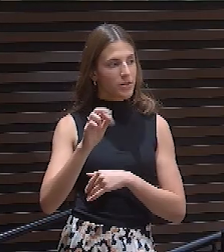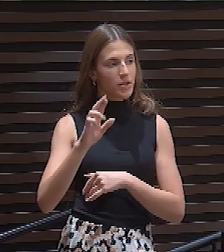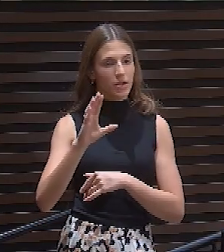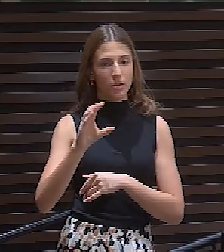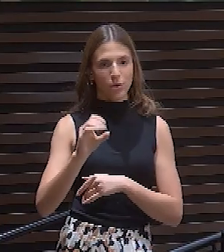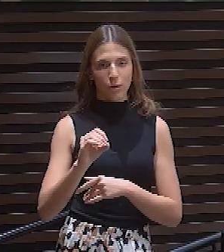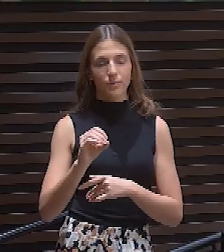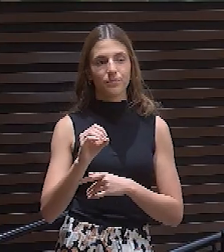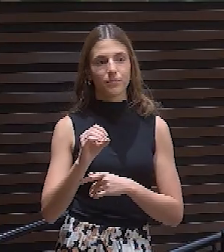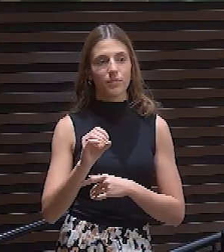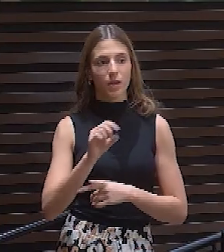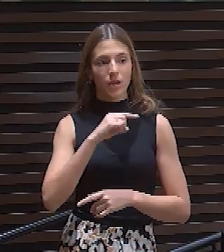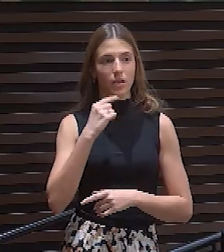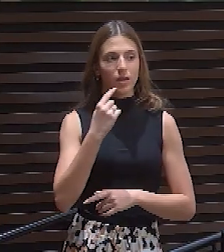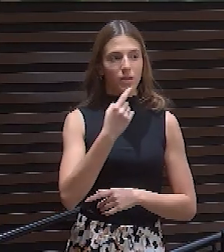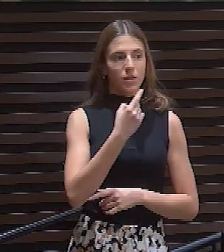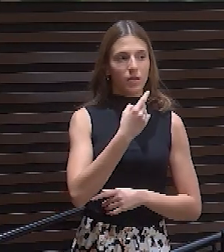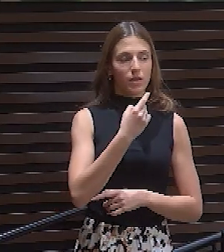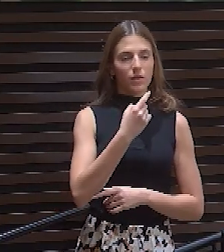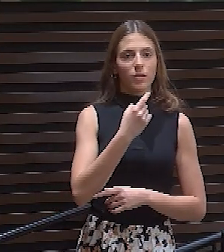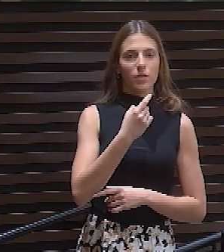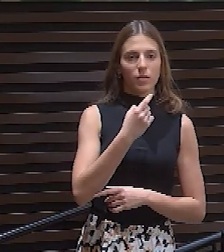E termino dizendo,